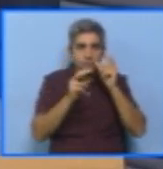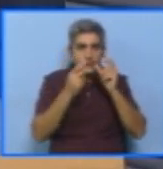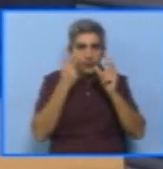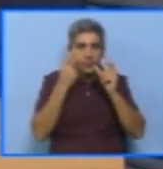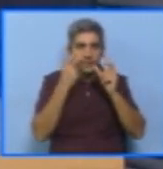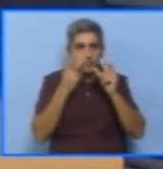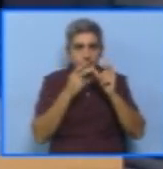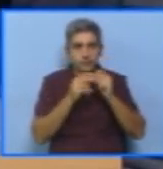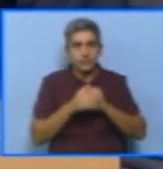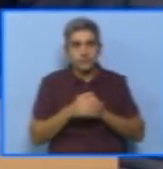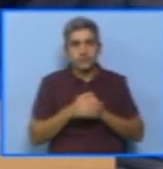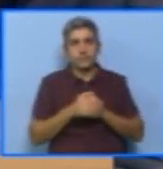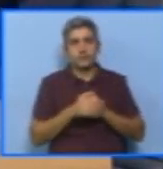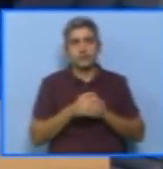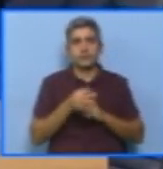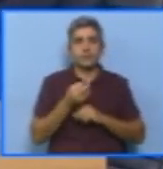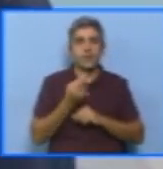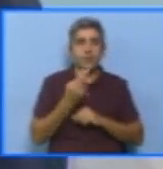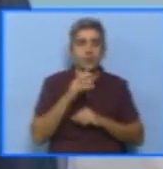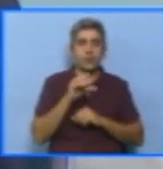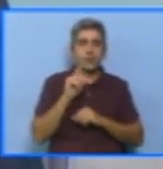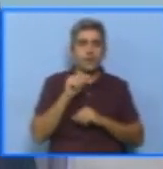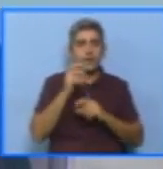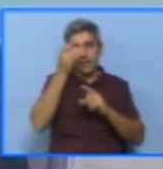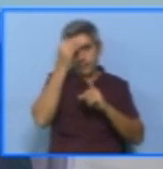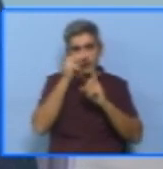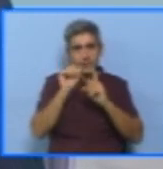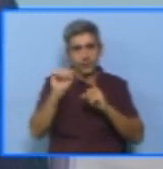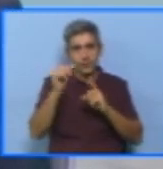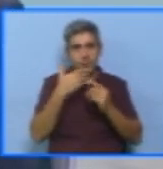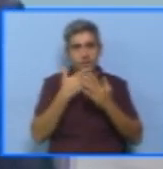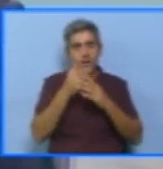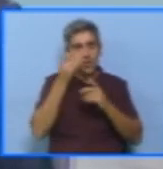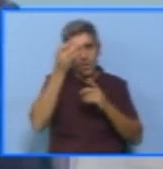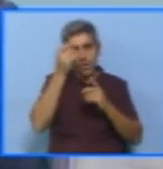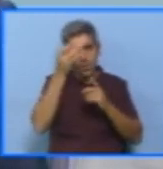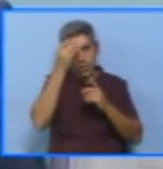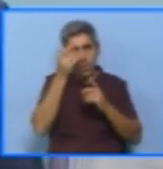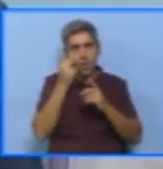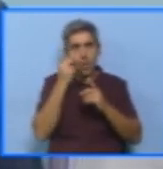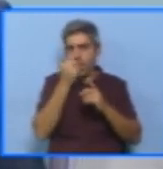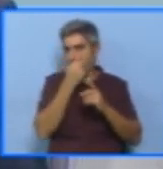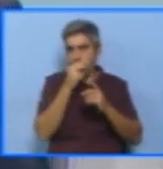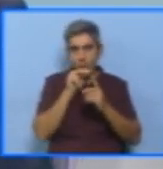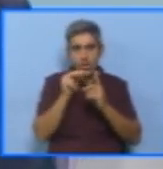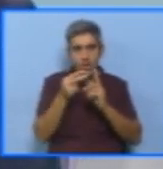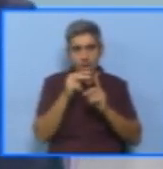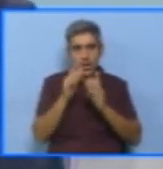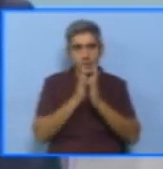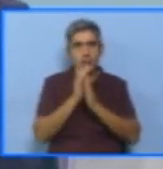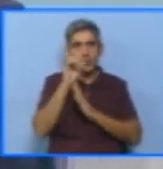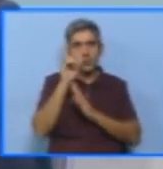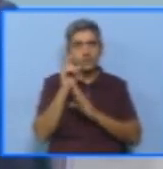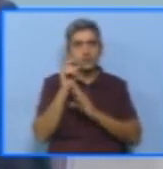vida. Portanto, Paulo também tinha esta perspectiva de dar o olhar de Deus sobre a vida para